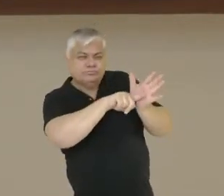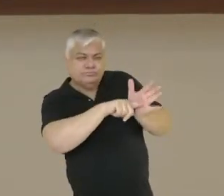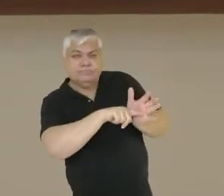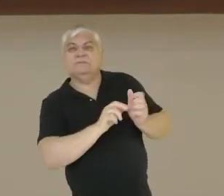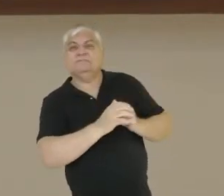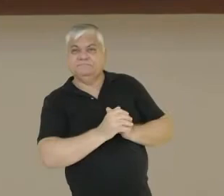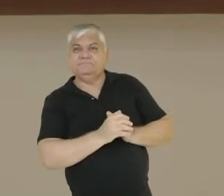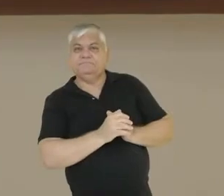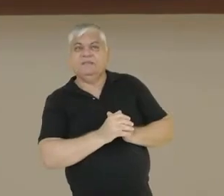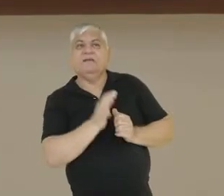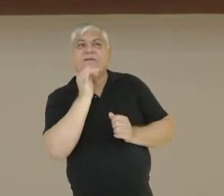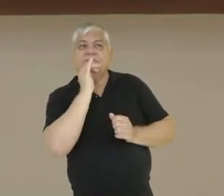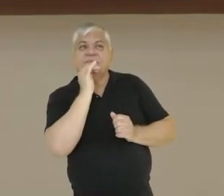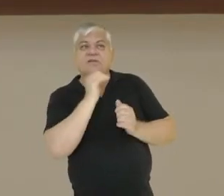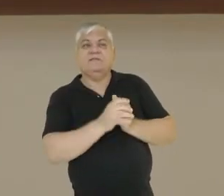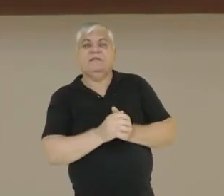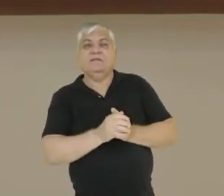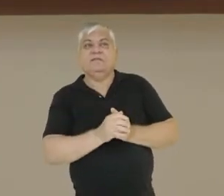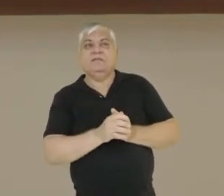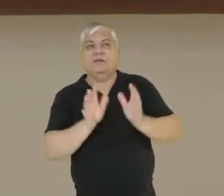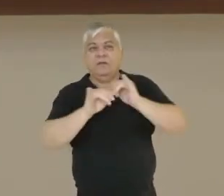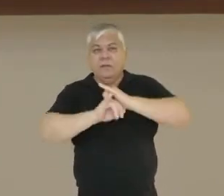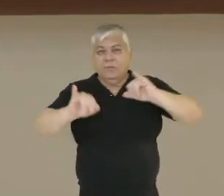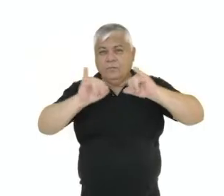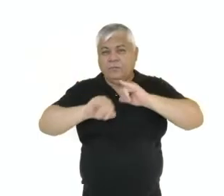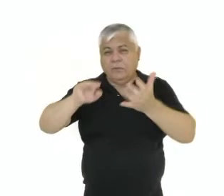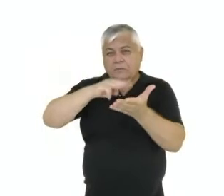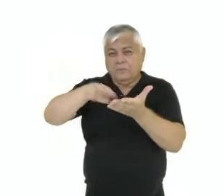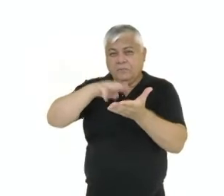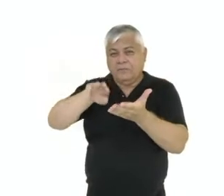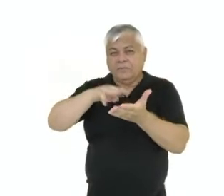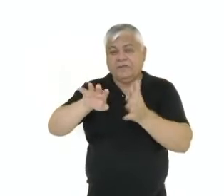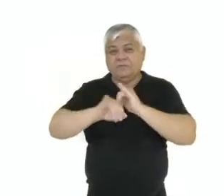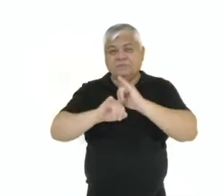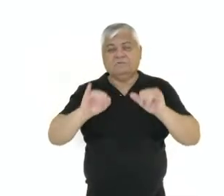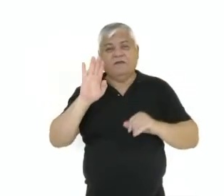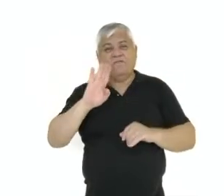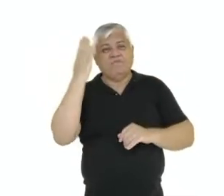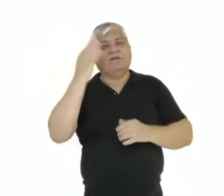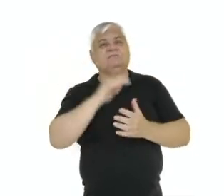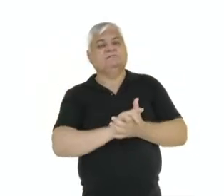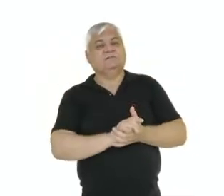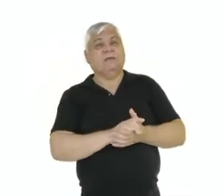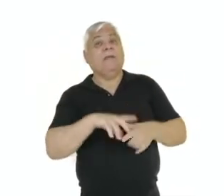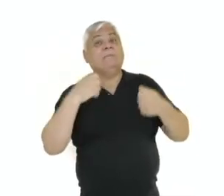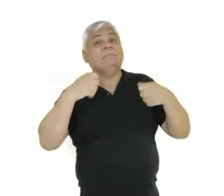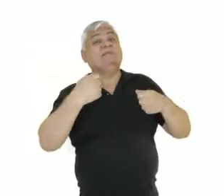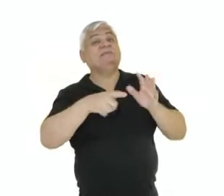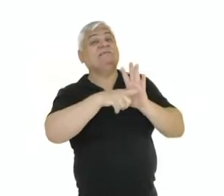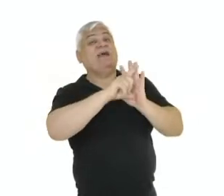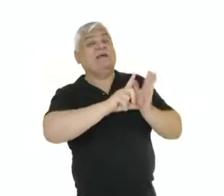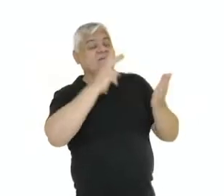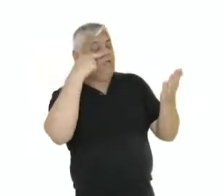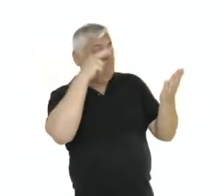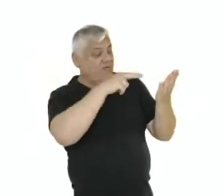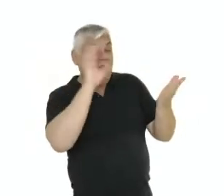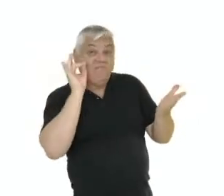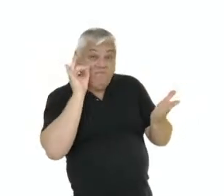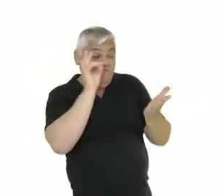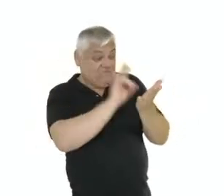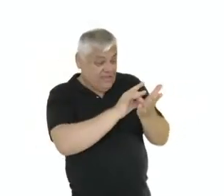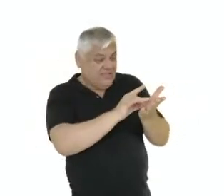de notícias falsas. Tenha certeza de que é uma informação verdadeira antes de compartilhá-la.